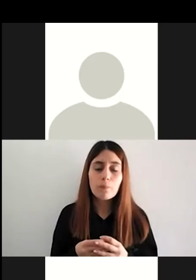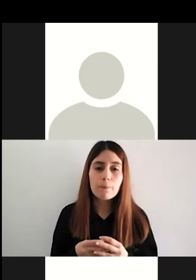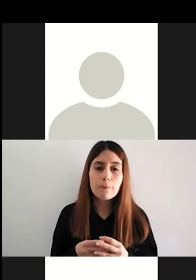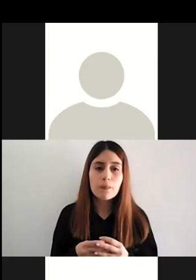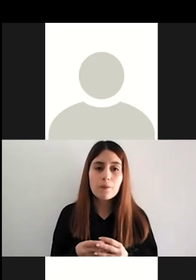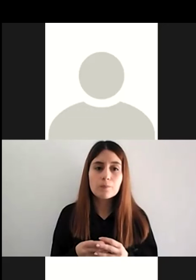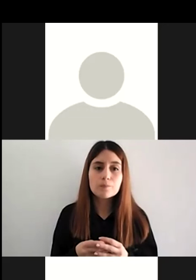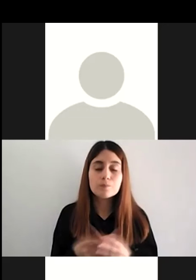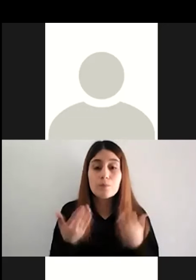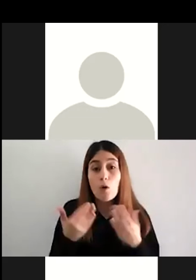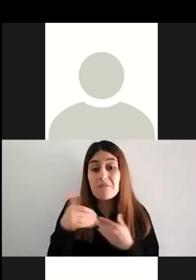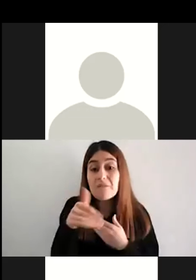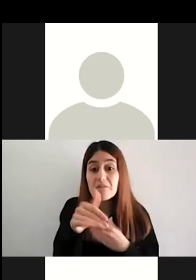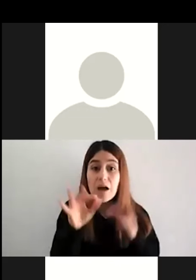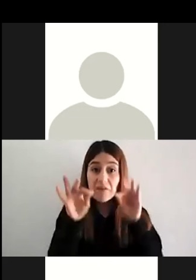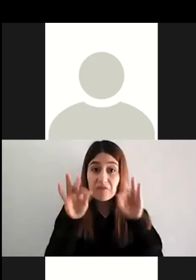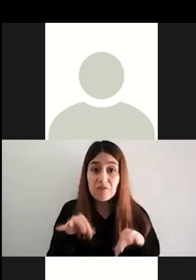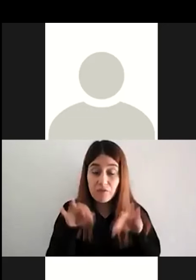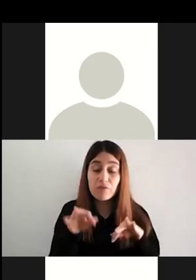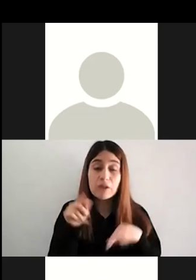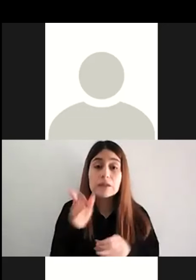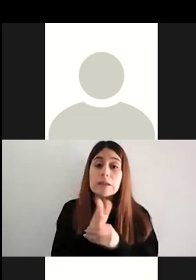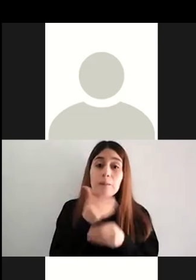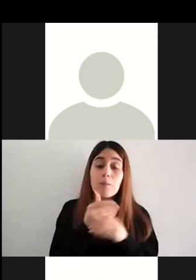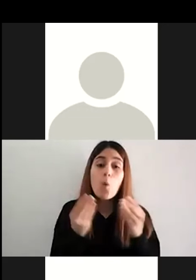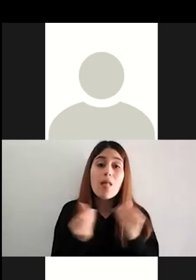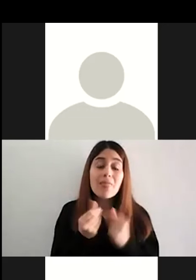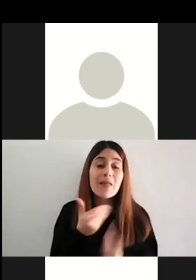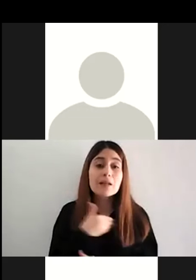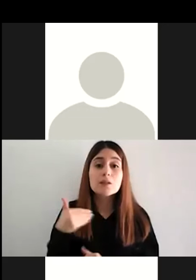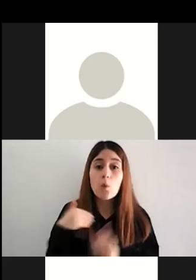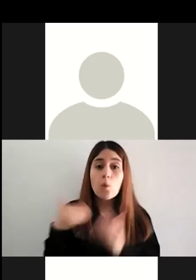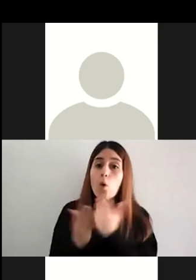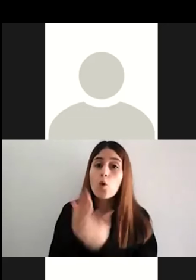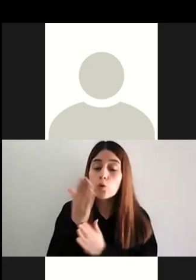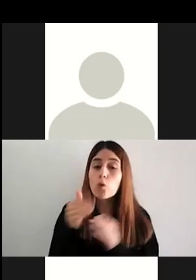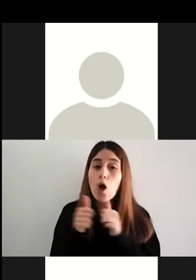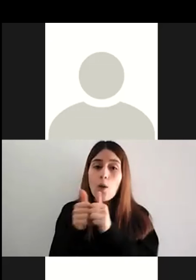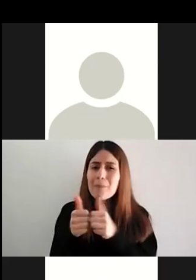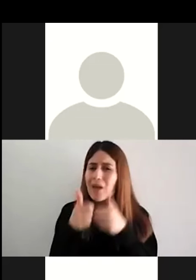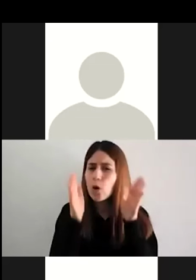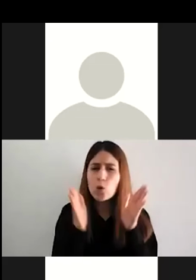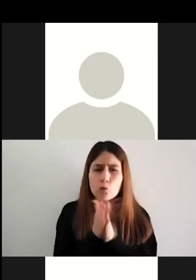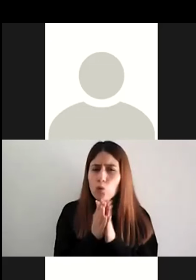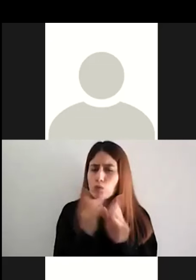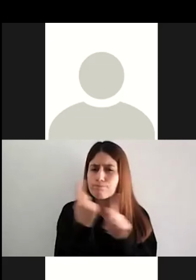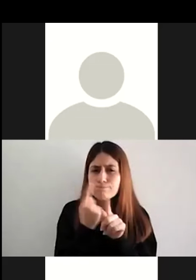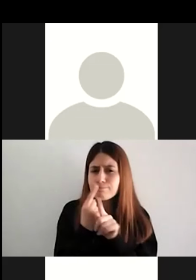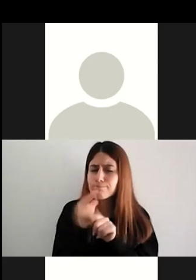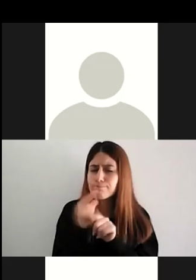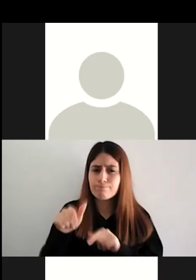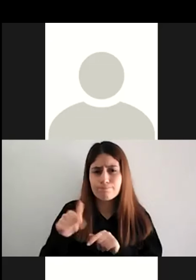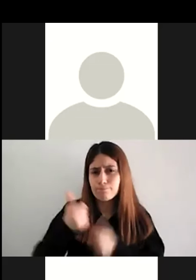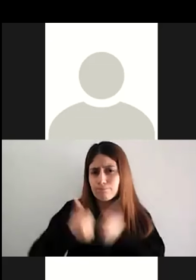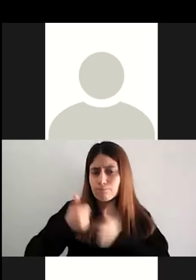na sua fase de finalização e o Departamento de Qualidade da Saúde continua a acompanhar todos os procedimentos, quer